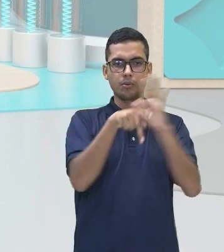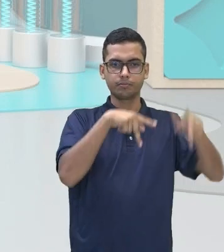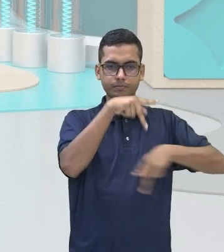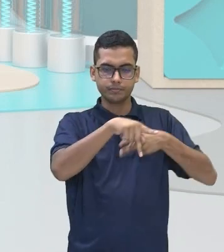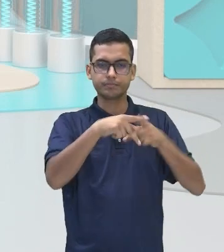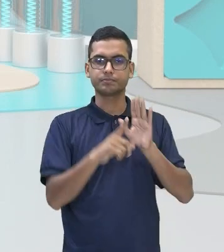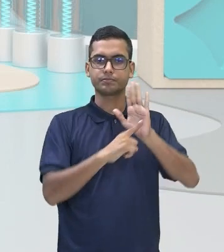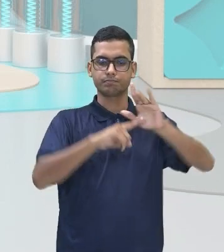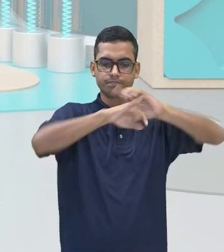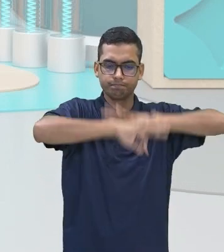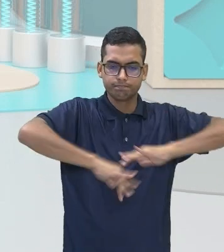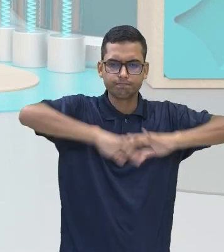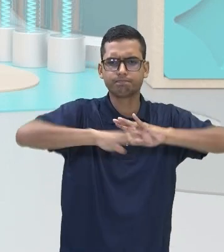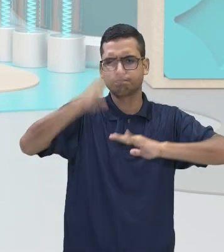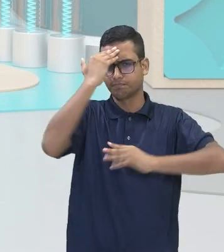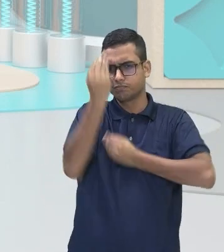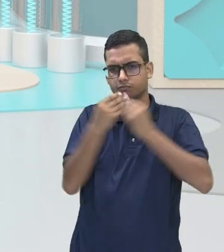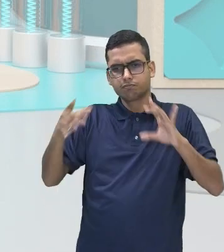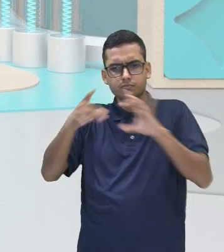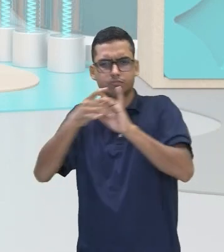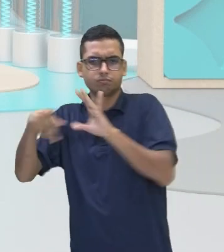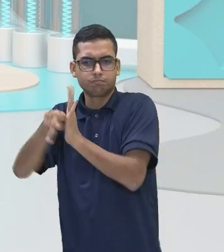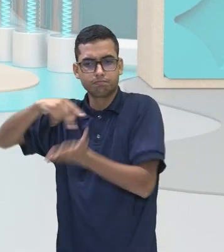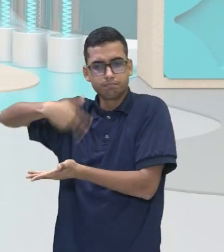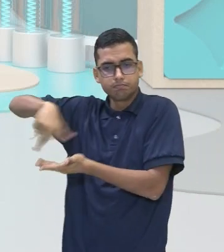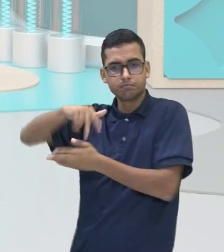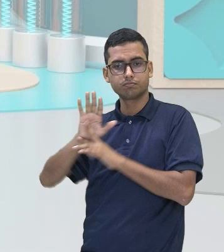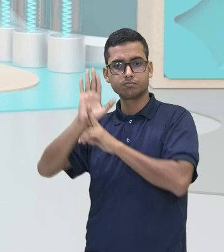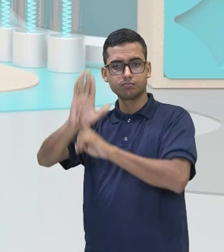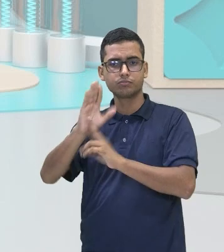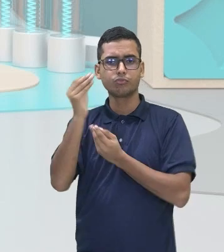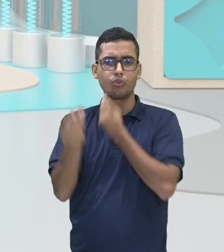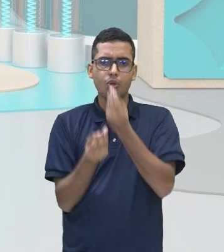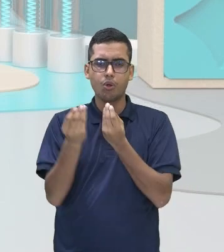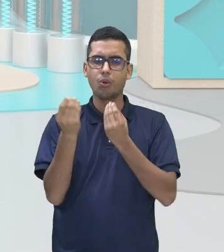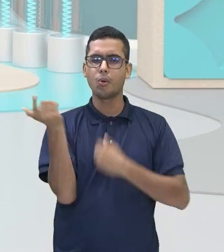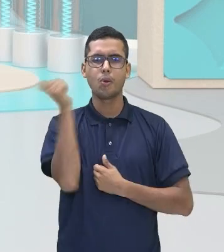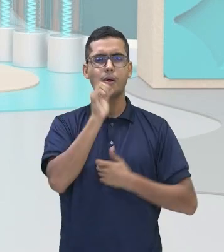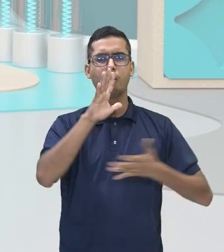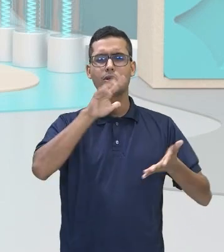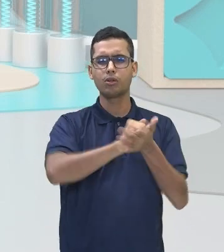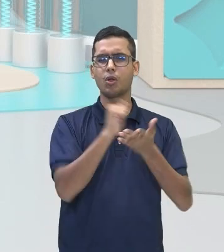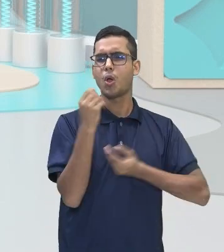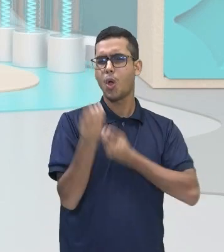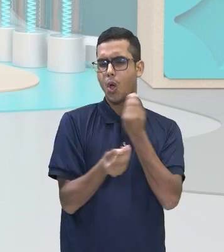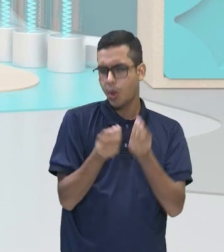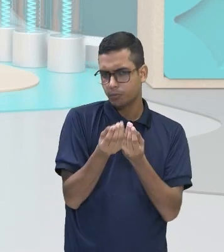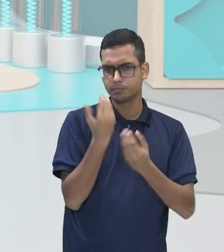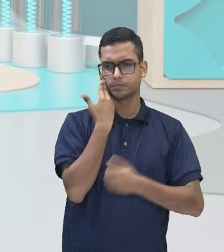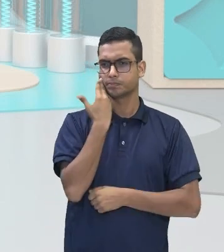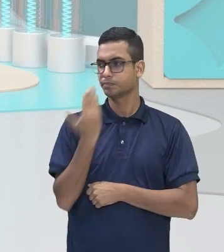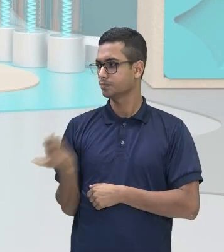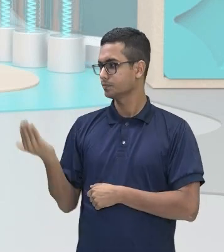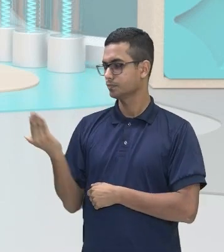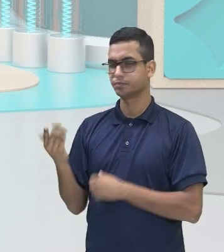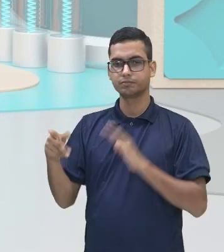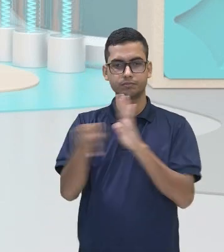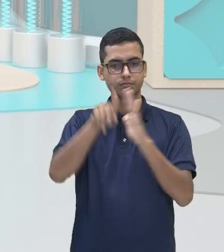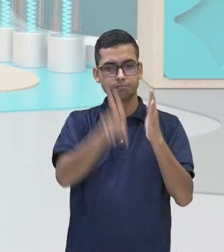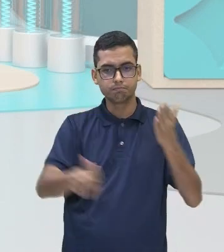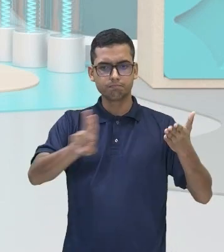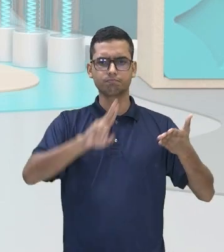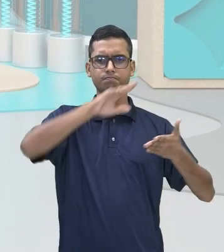essa conexão da dança e representavam ali, registravam essas manifestações através